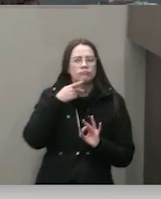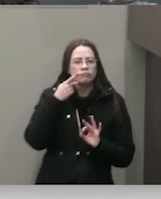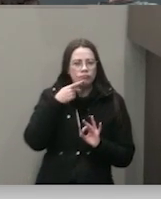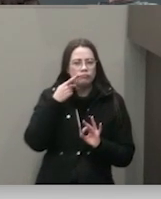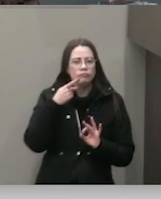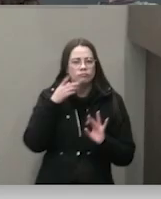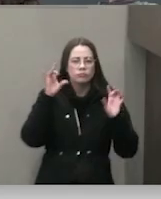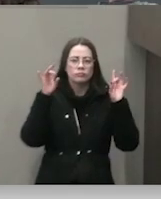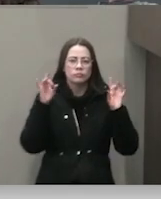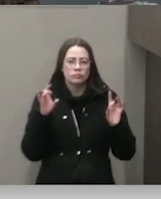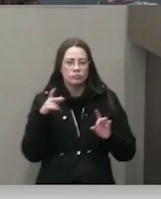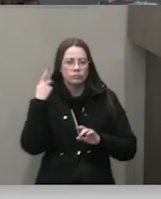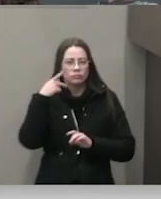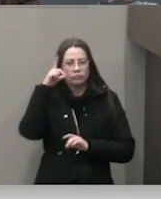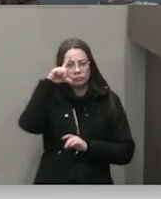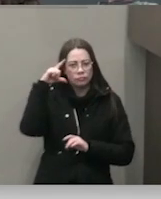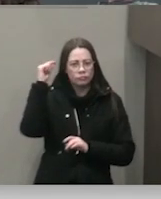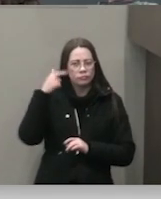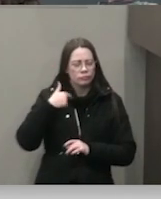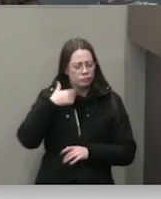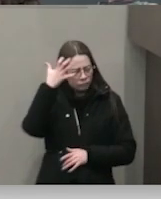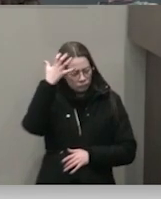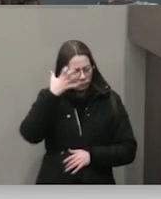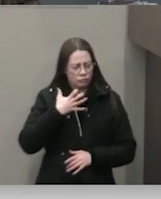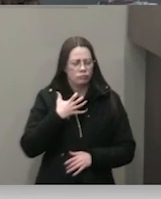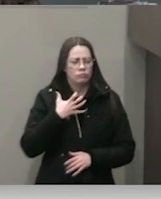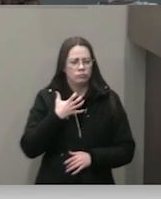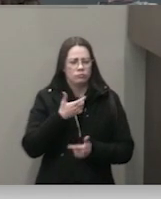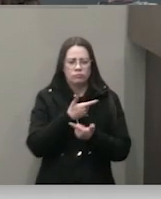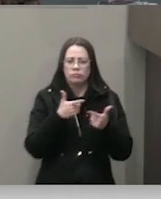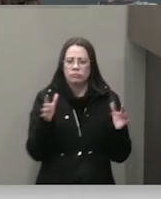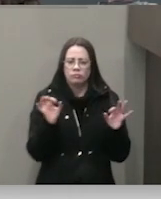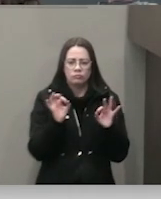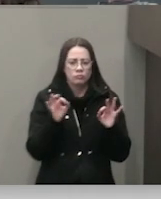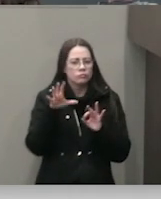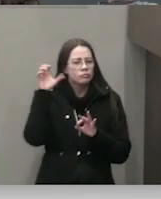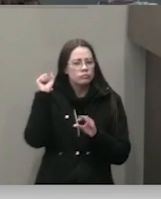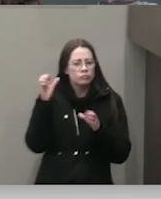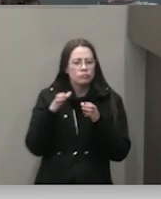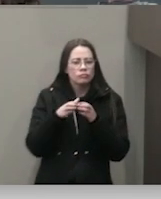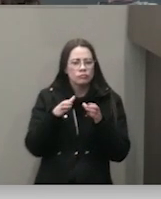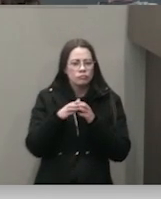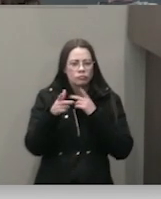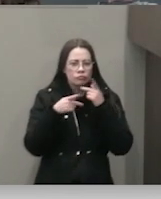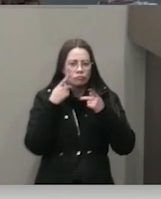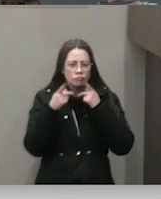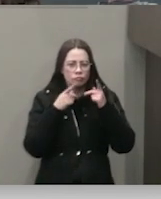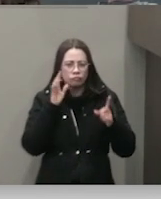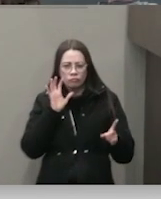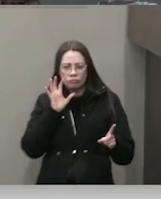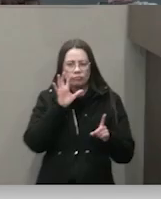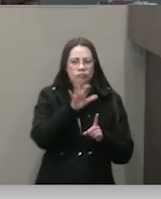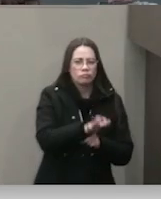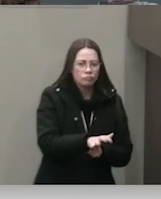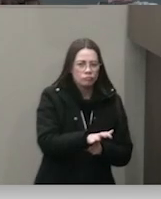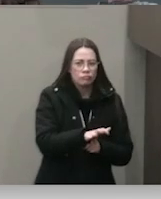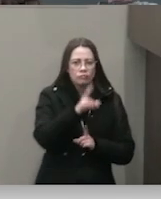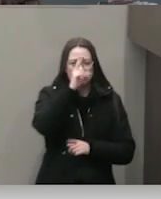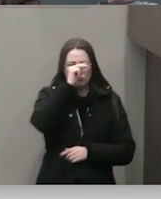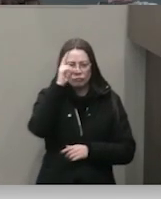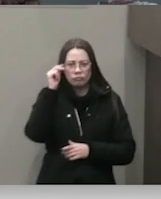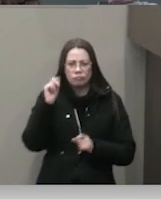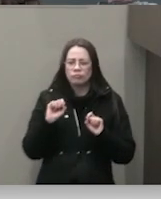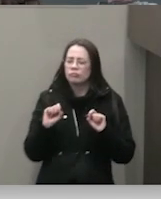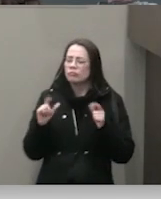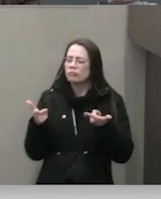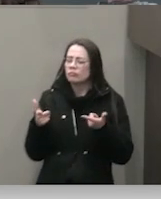especialmente a vereadora Regina, eu fico indignada. Não ouvir a categoria, falarmos em ataque. Que prefeito é esse,